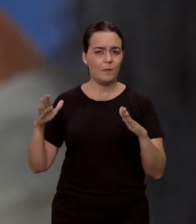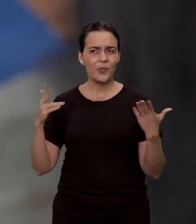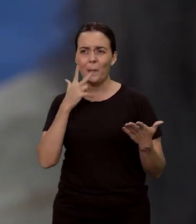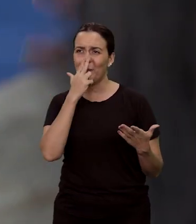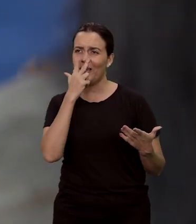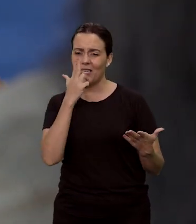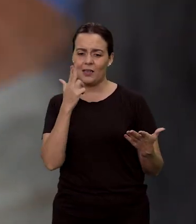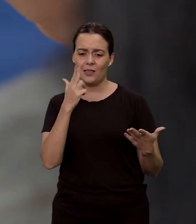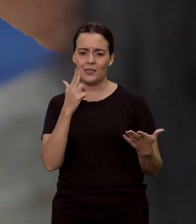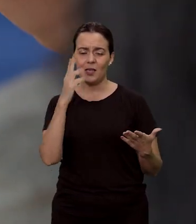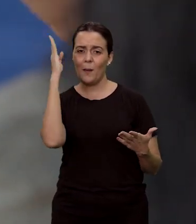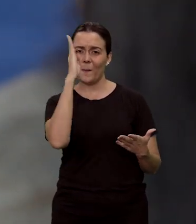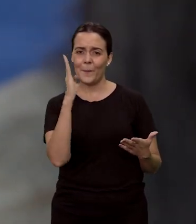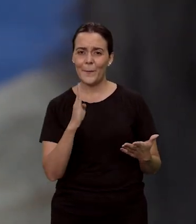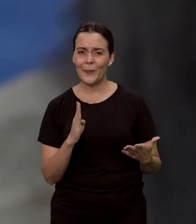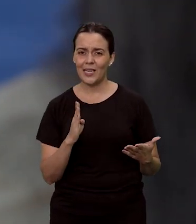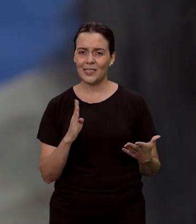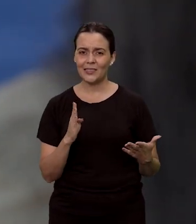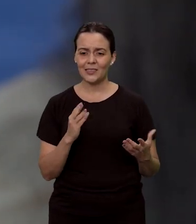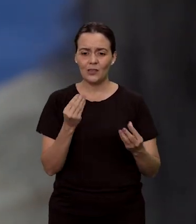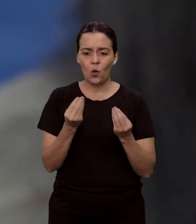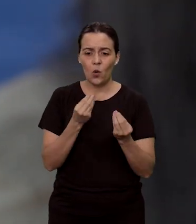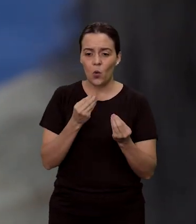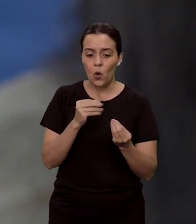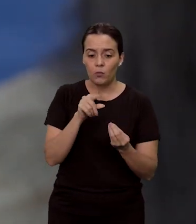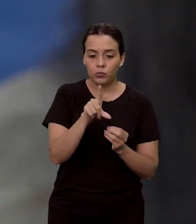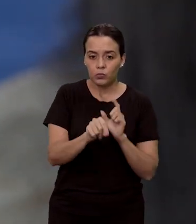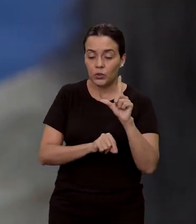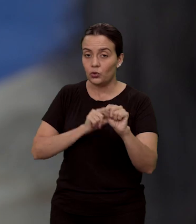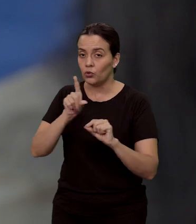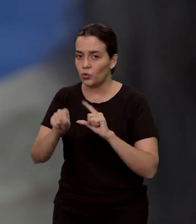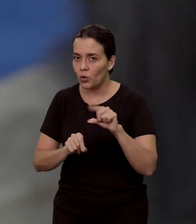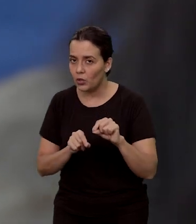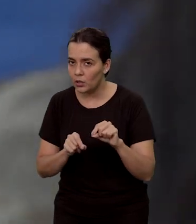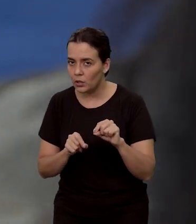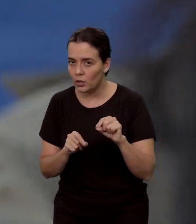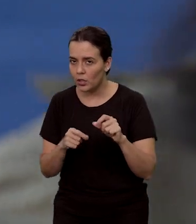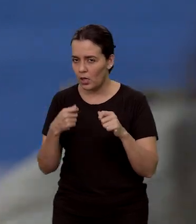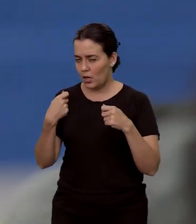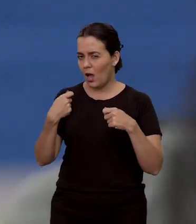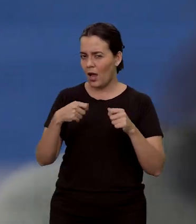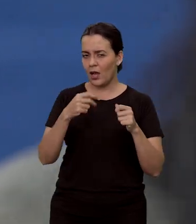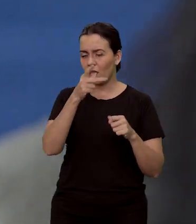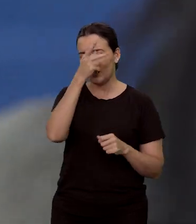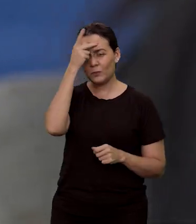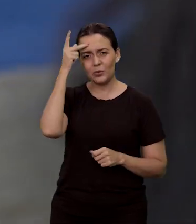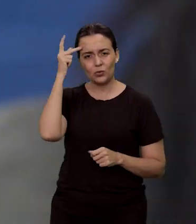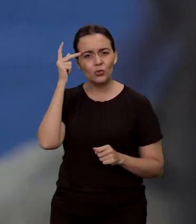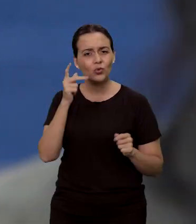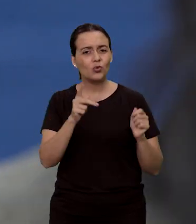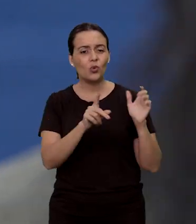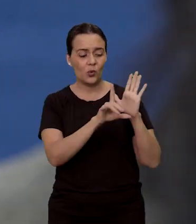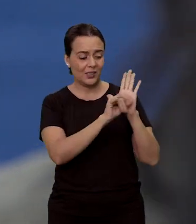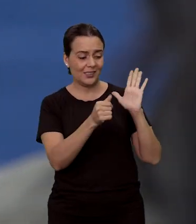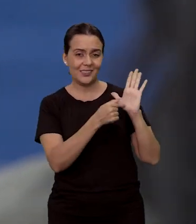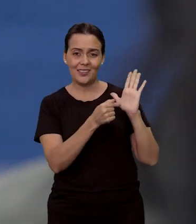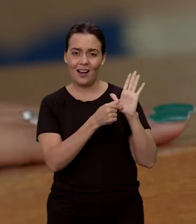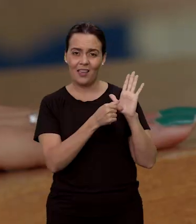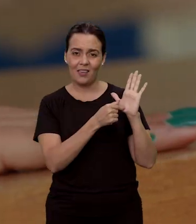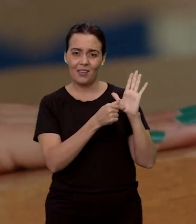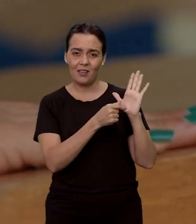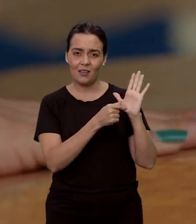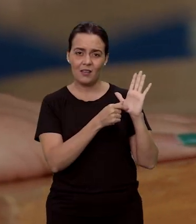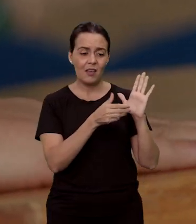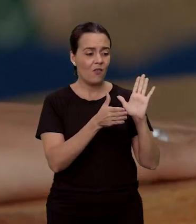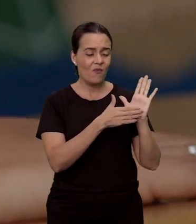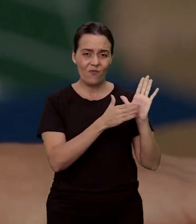um Brasil, a gente tivesse esses tomadores de decisão que legislam e governam para determinado grupo social.